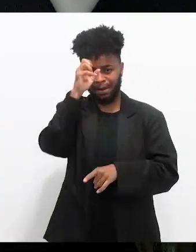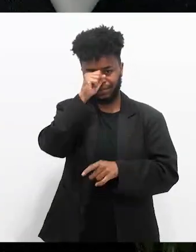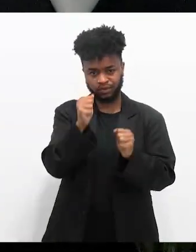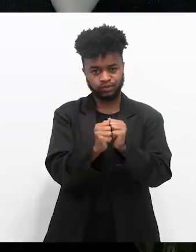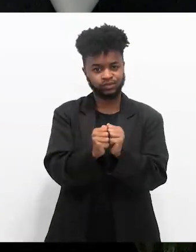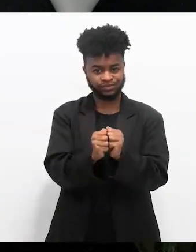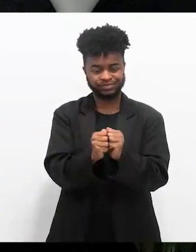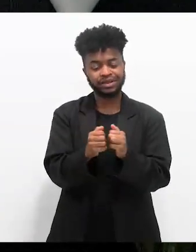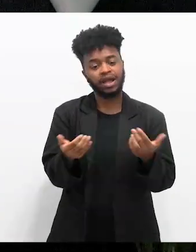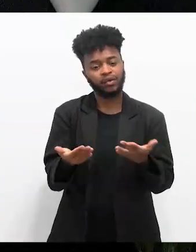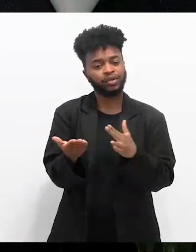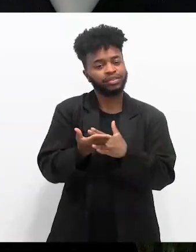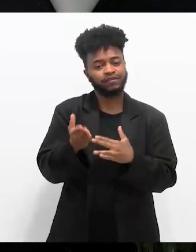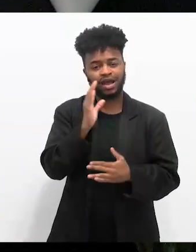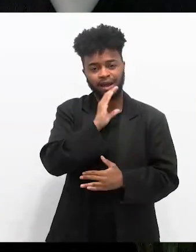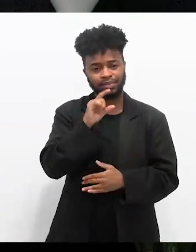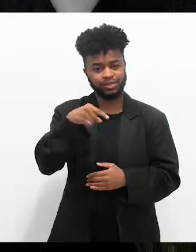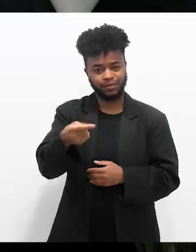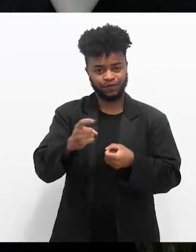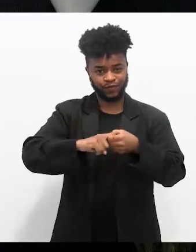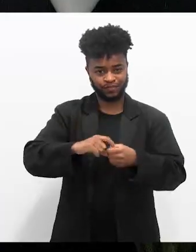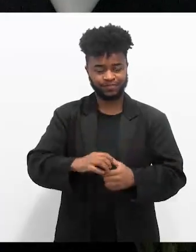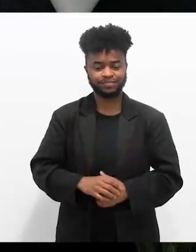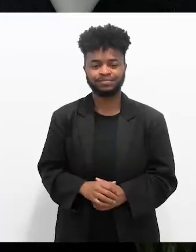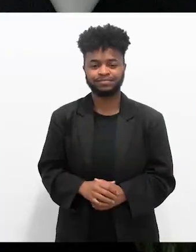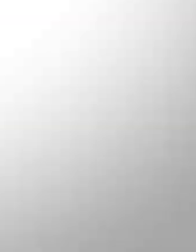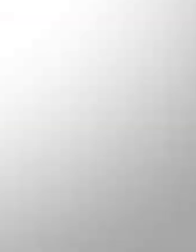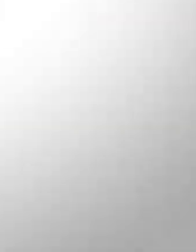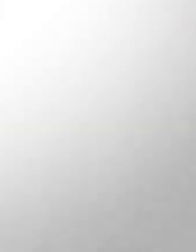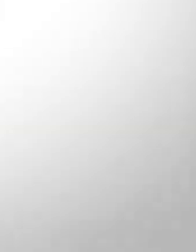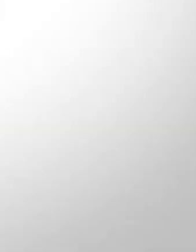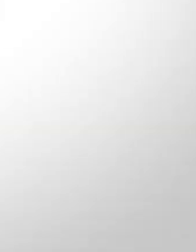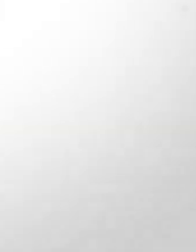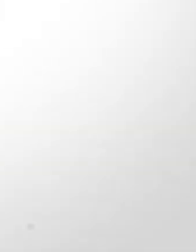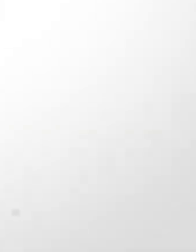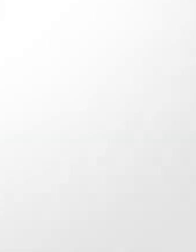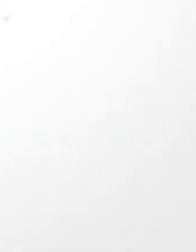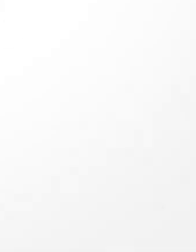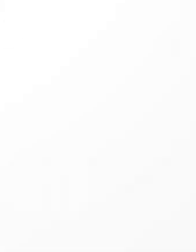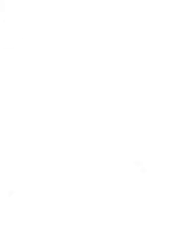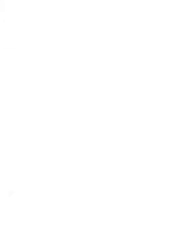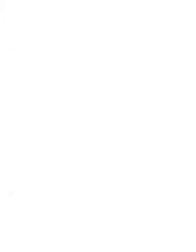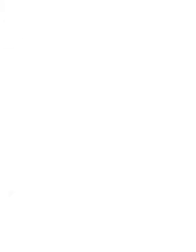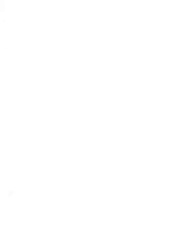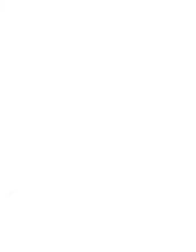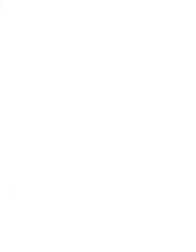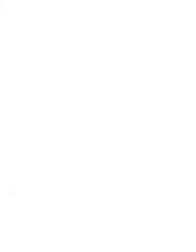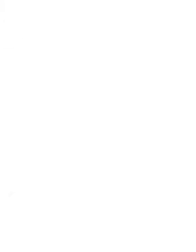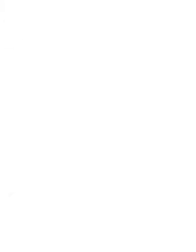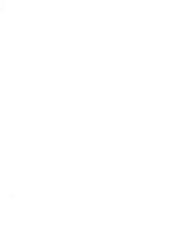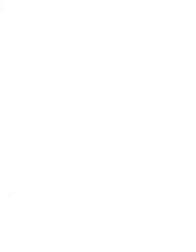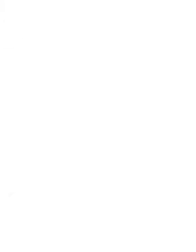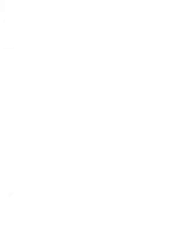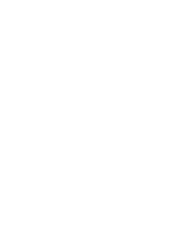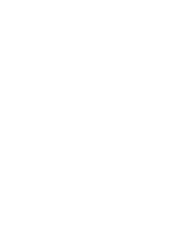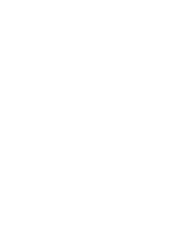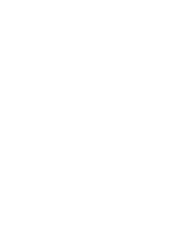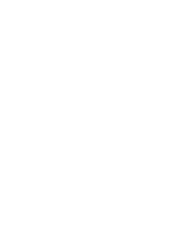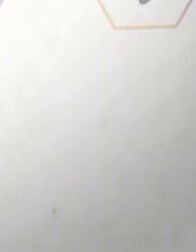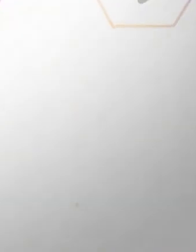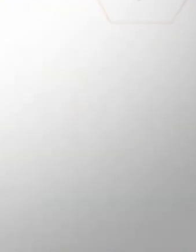aprendendo. Então nós vamos ao intervalo e voltamos já já.